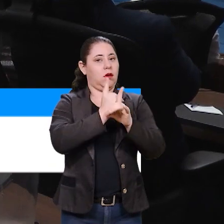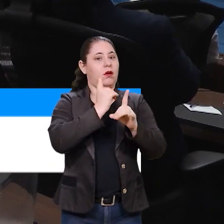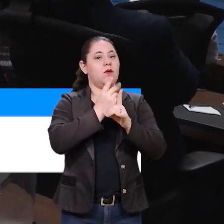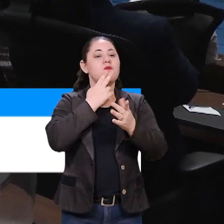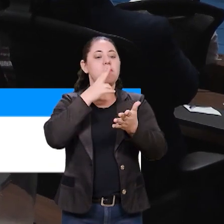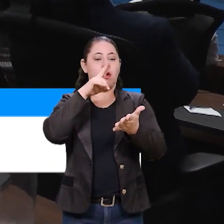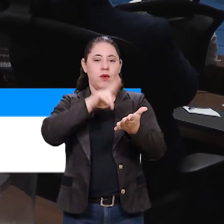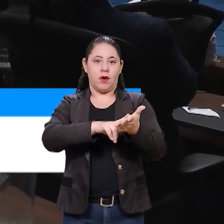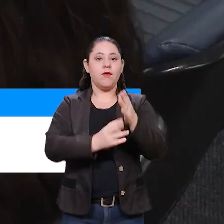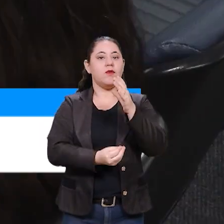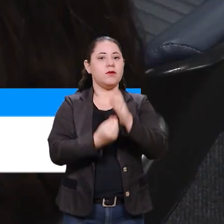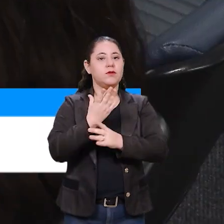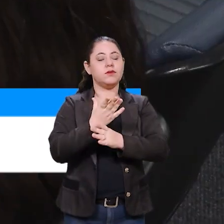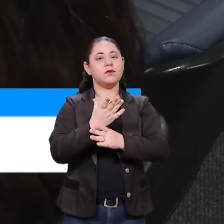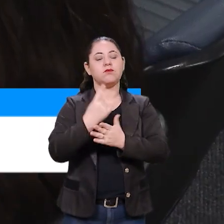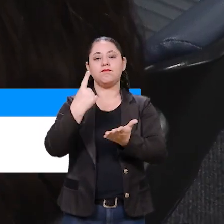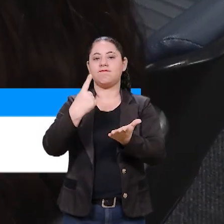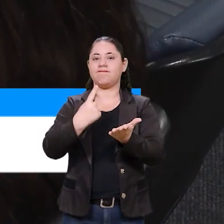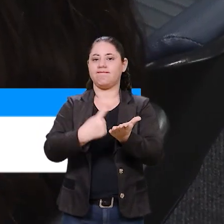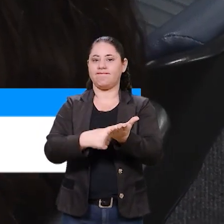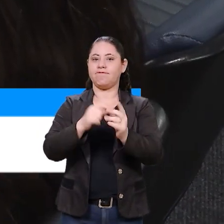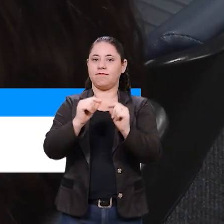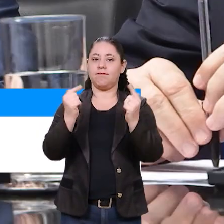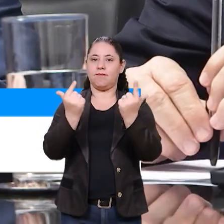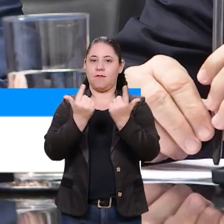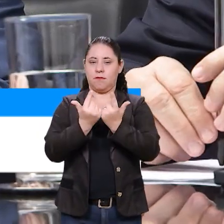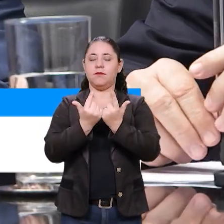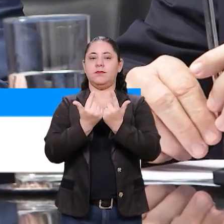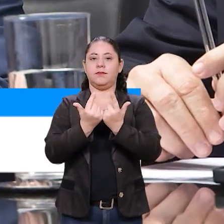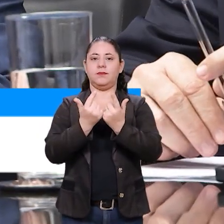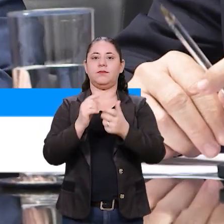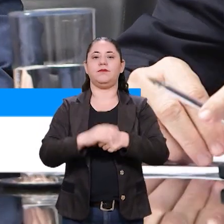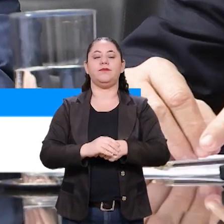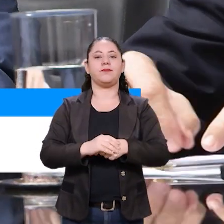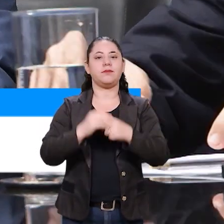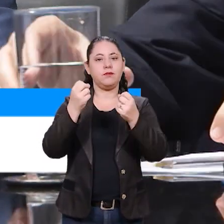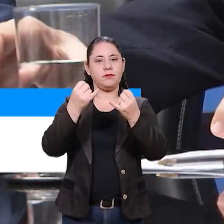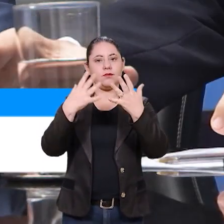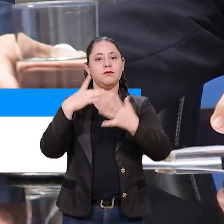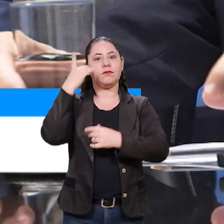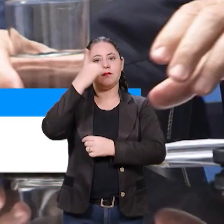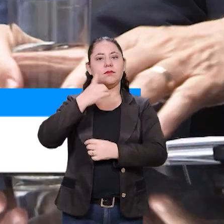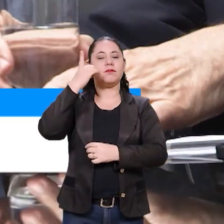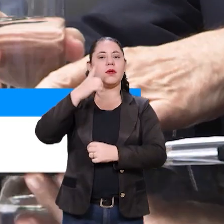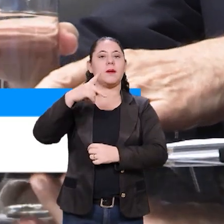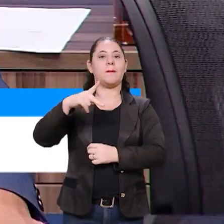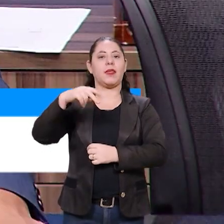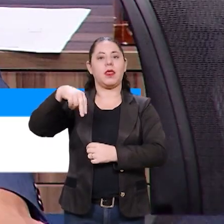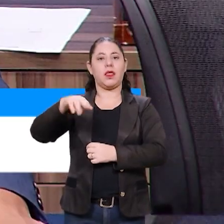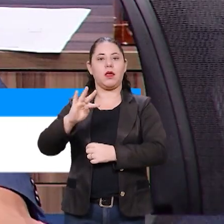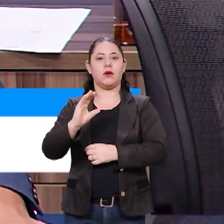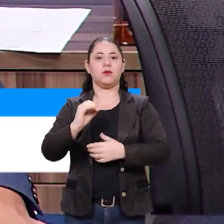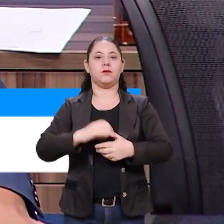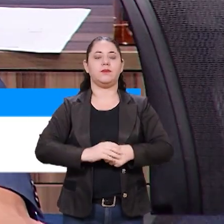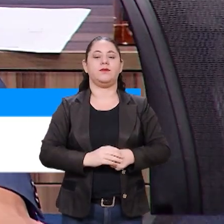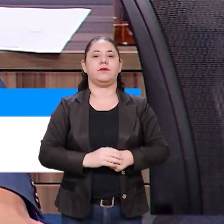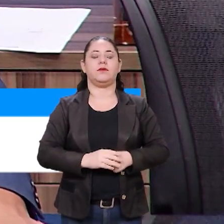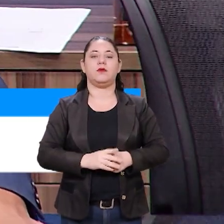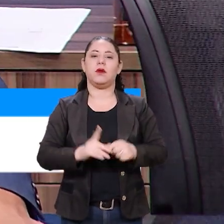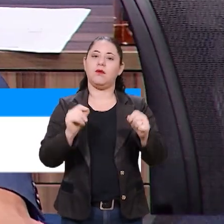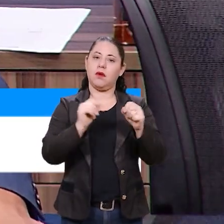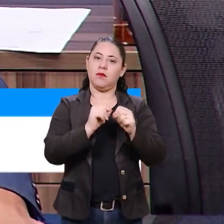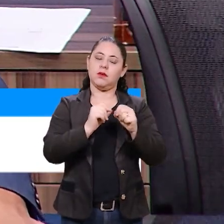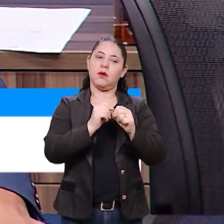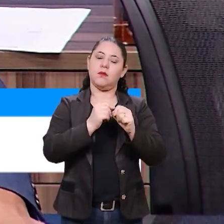Como resultado do encontro, uma carta foi redigida afirmando o posicionamento da Assembleia Legislativa, como explicou o